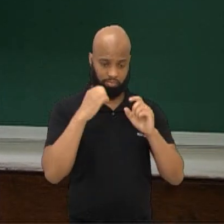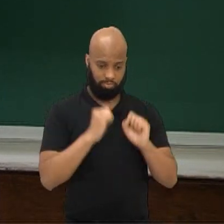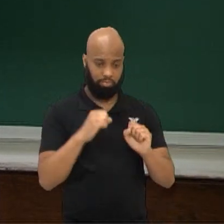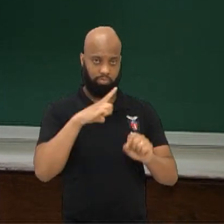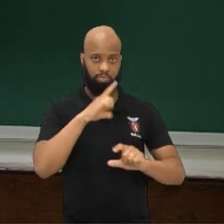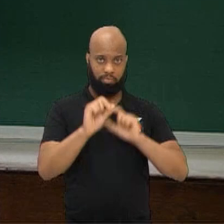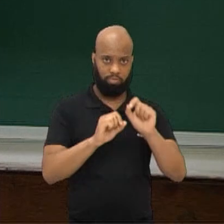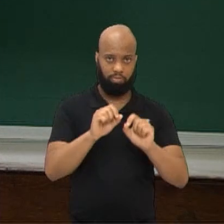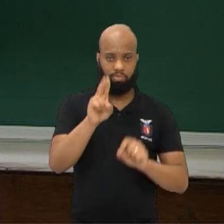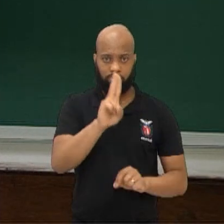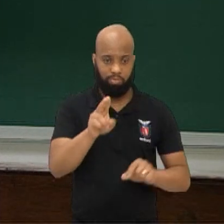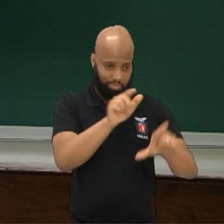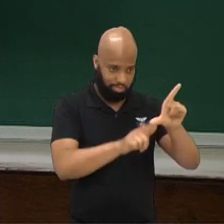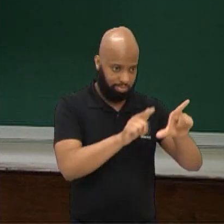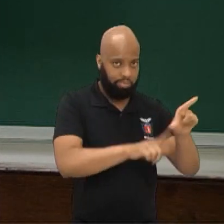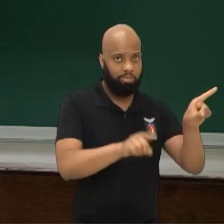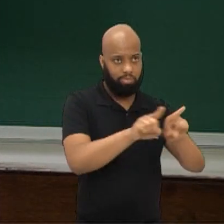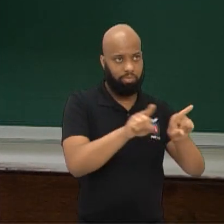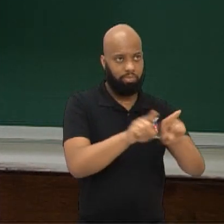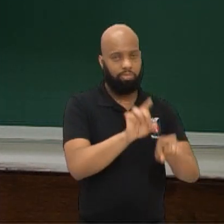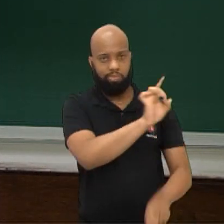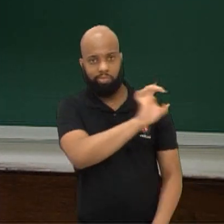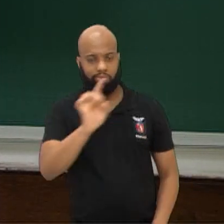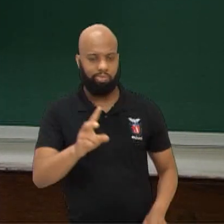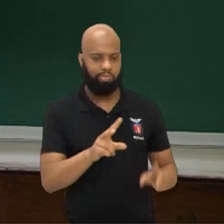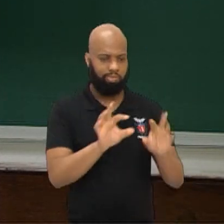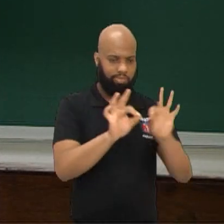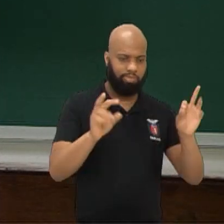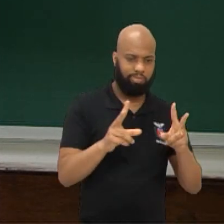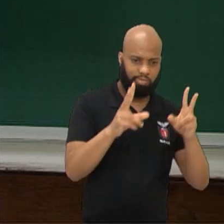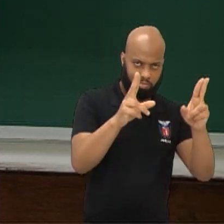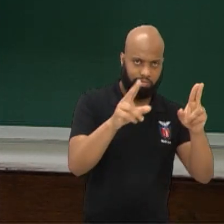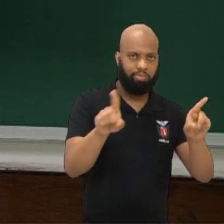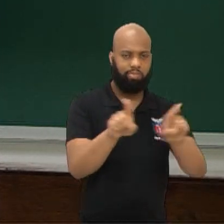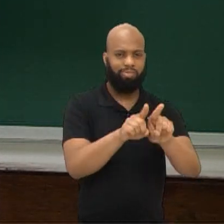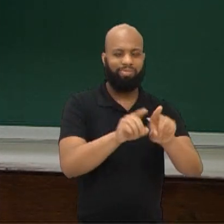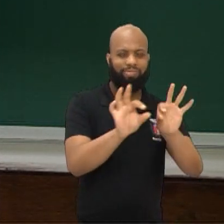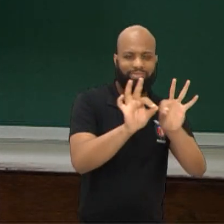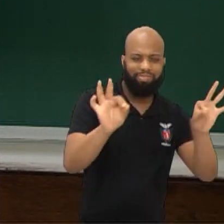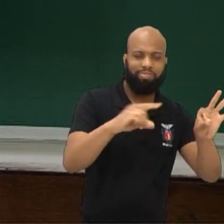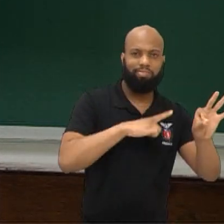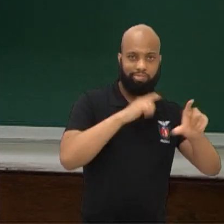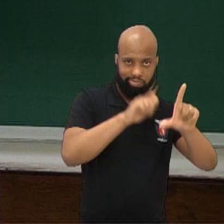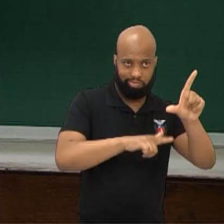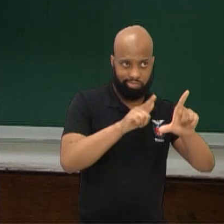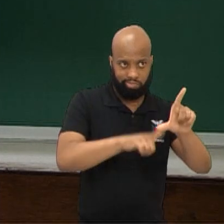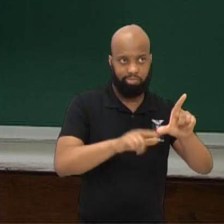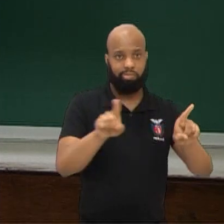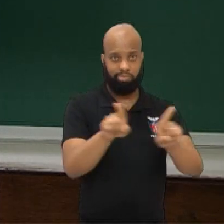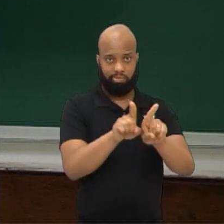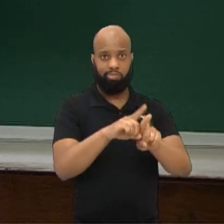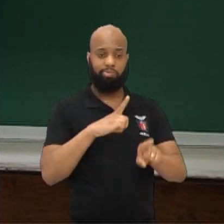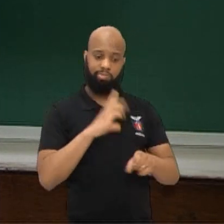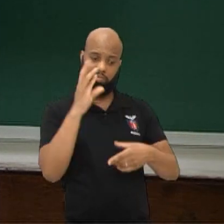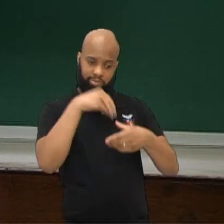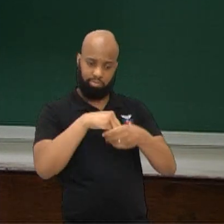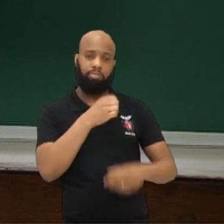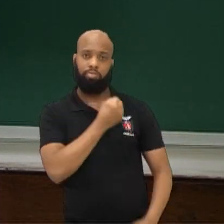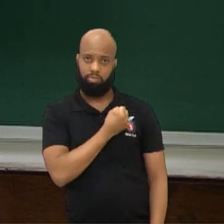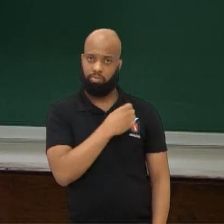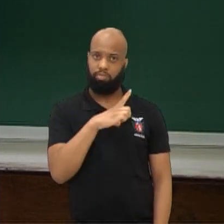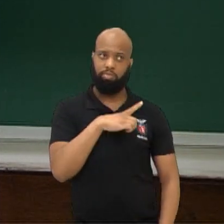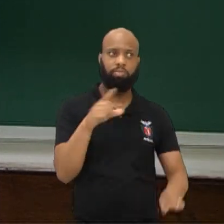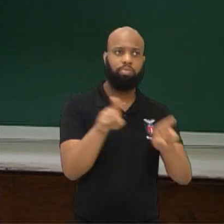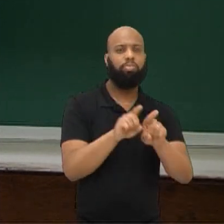ter, através das letras, cada segmento, né, cada pedaço com letras, e esses números estão envolvidos,